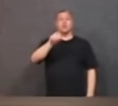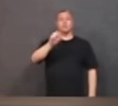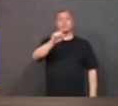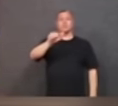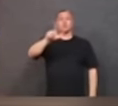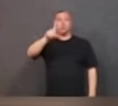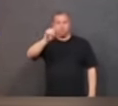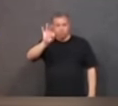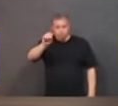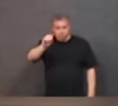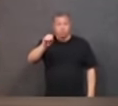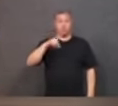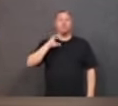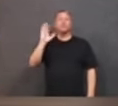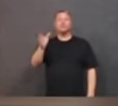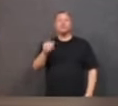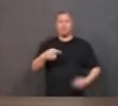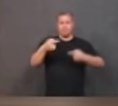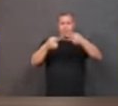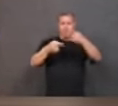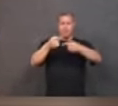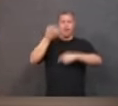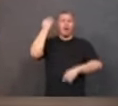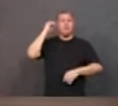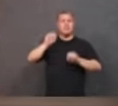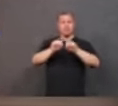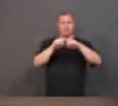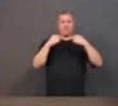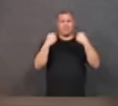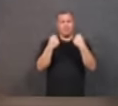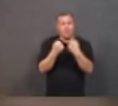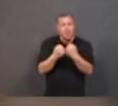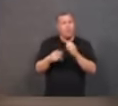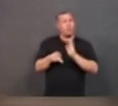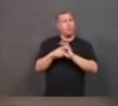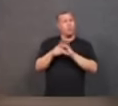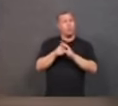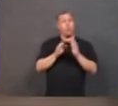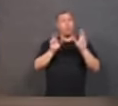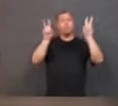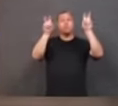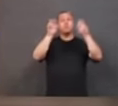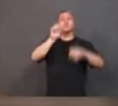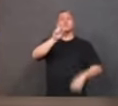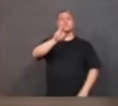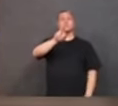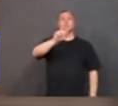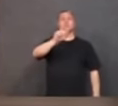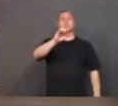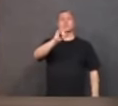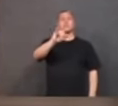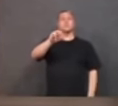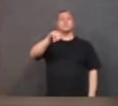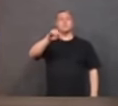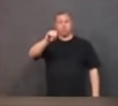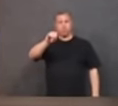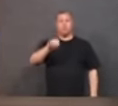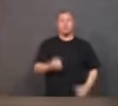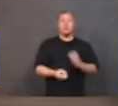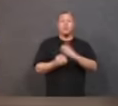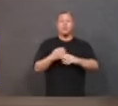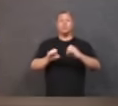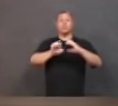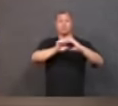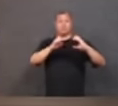para dentro da universidade com seminários sobre racismo e educação, dentre outros. Criamos o CEPAI